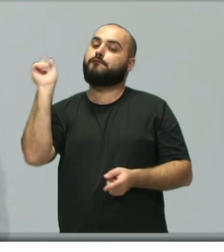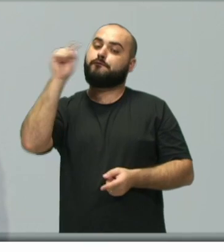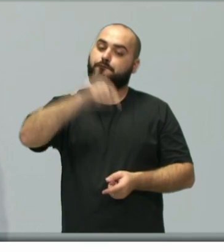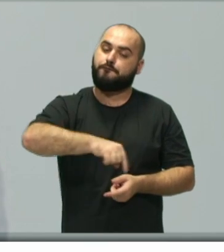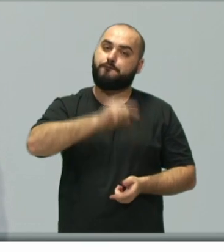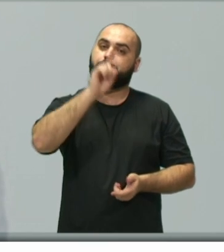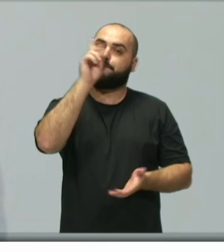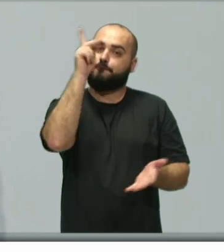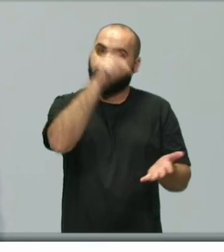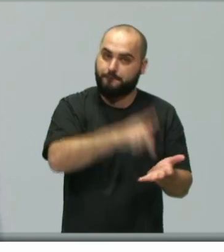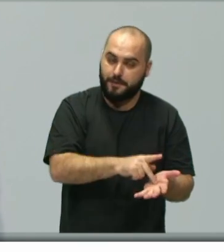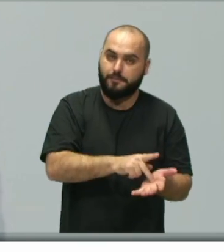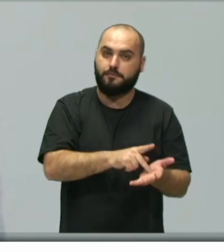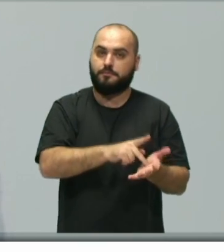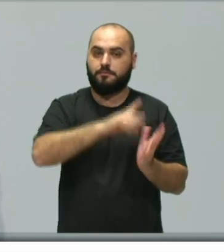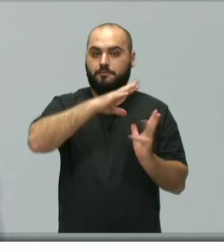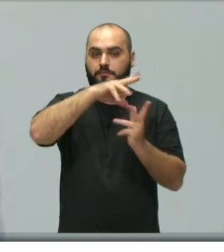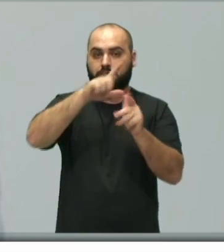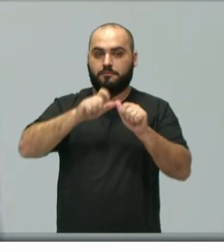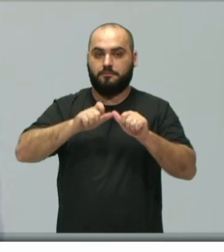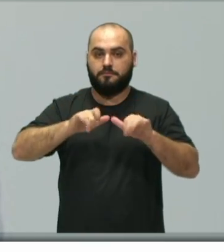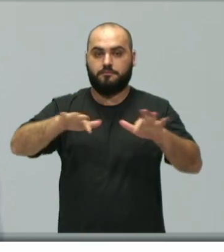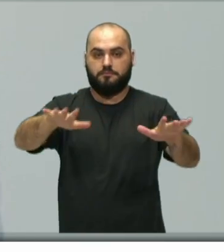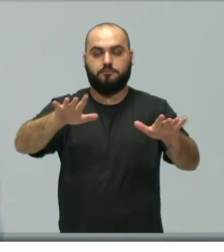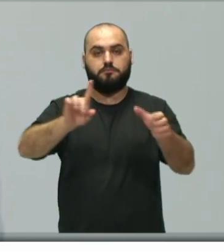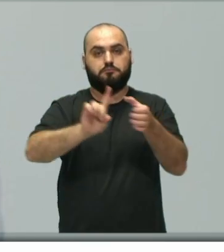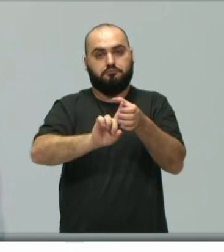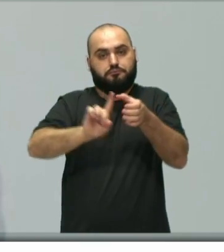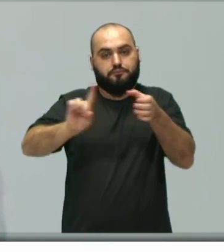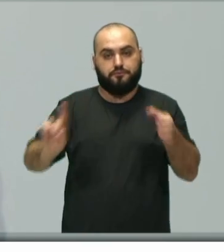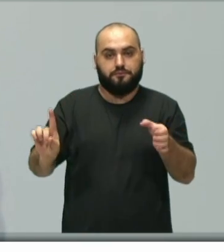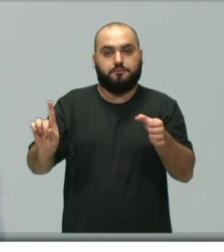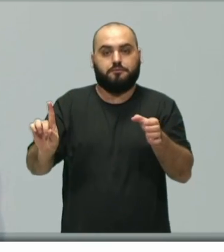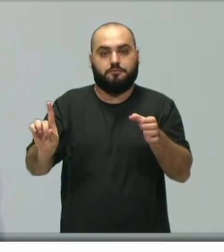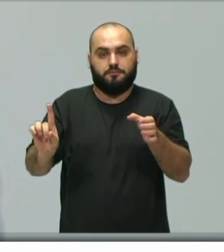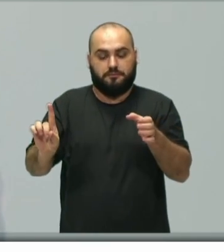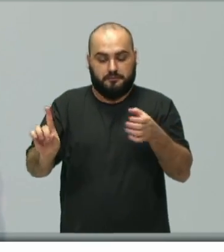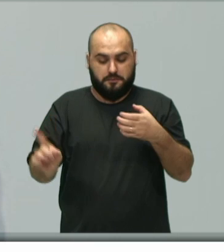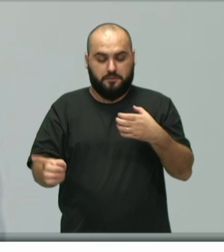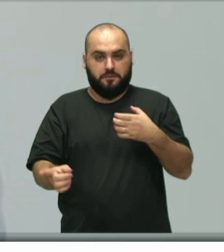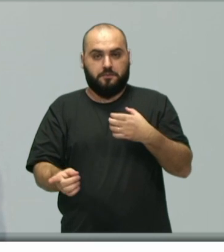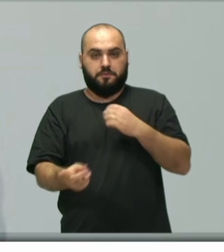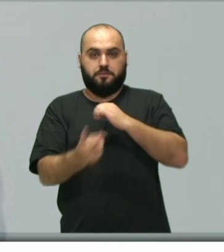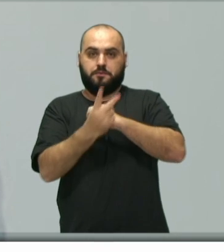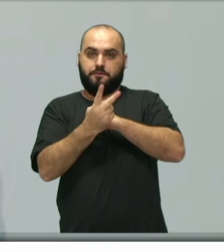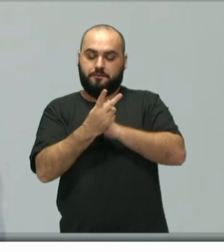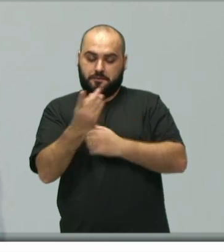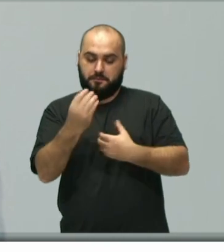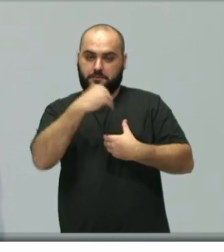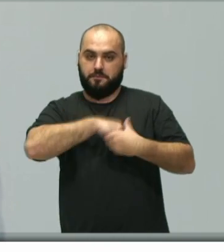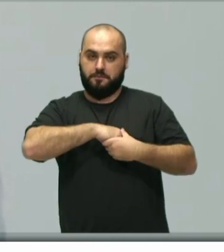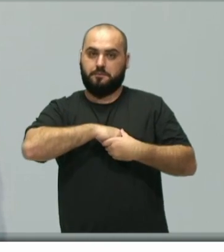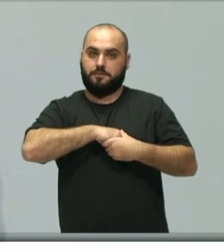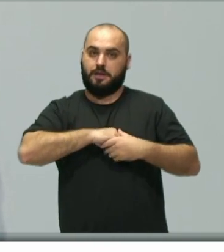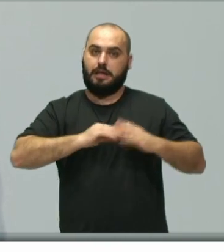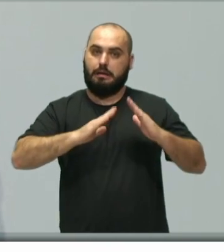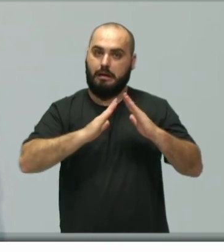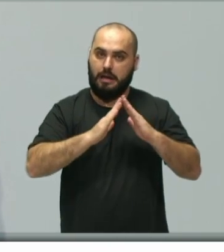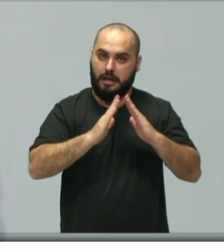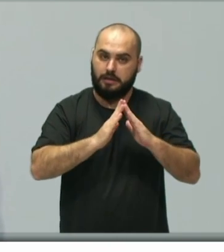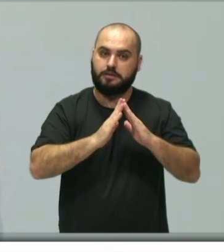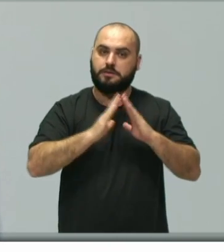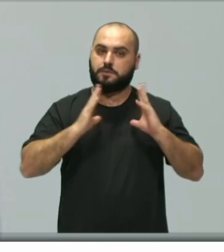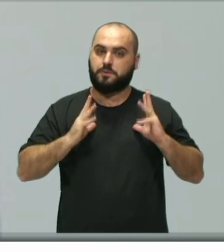esse corpo do isolamento, do olhar para dentro de si e do seu lar, né, do ambiente